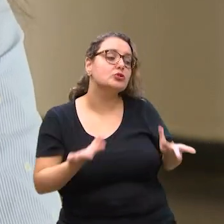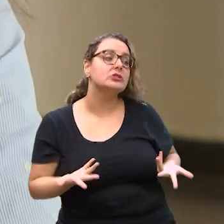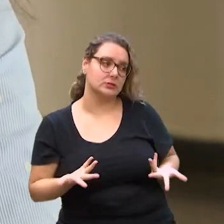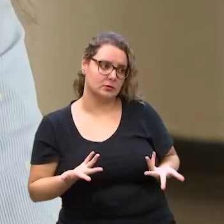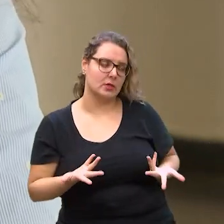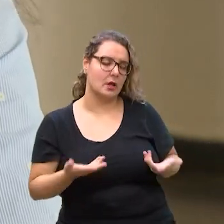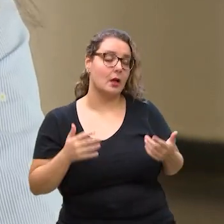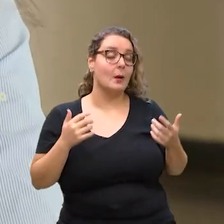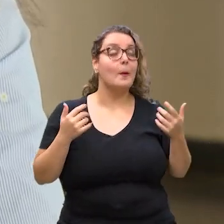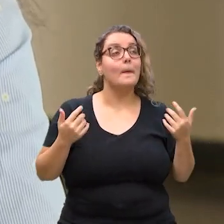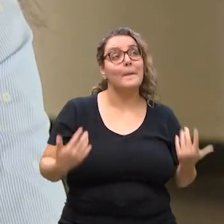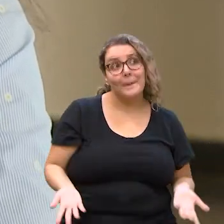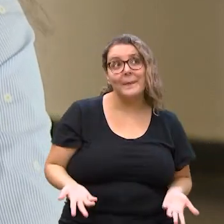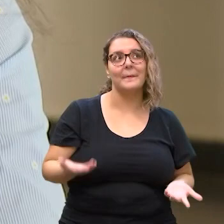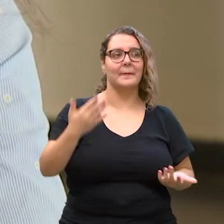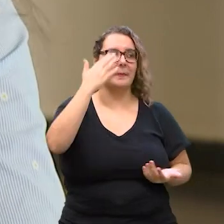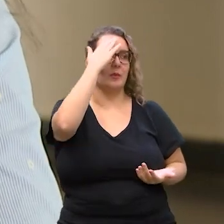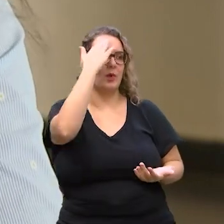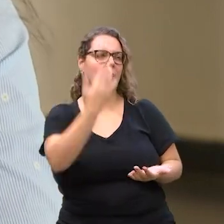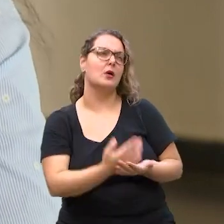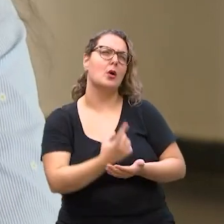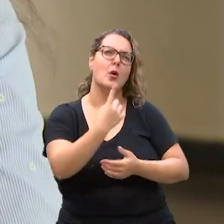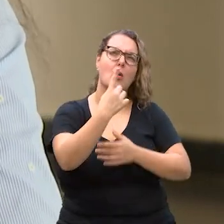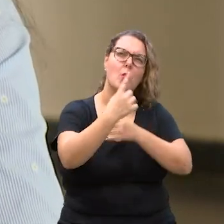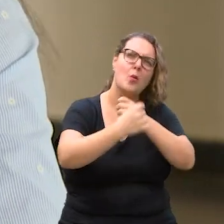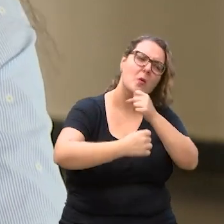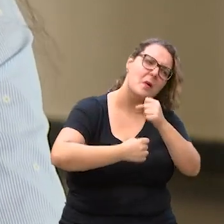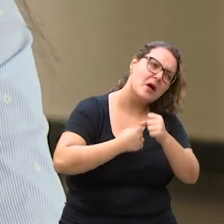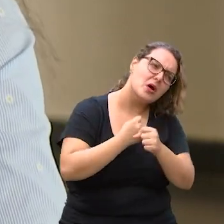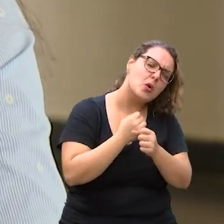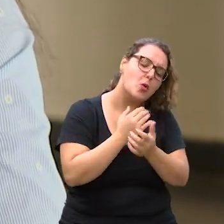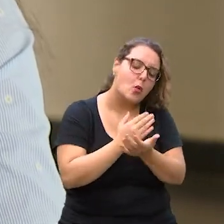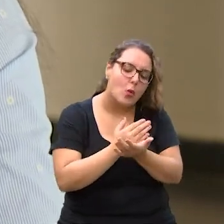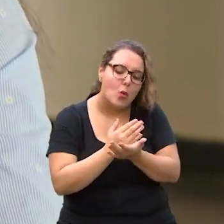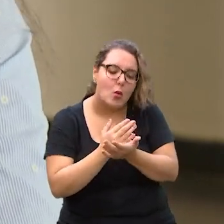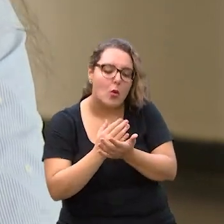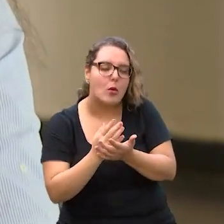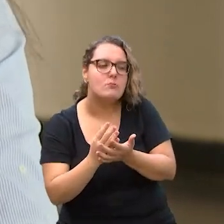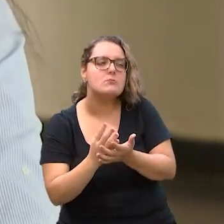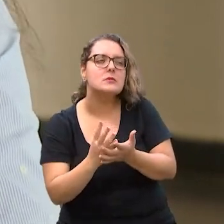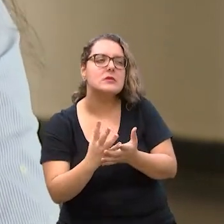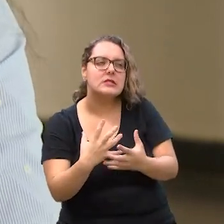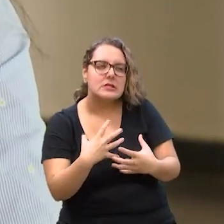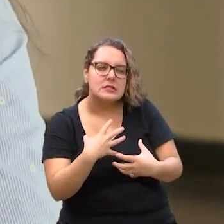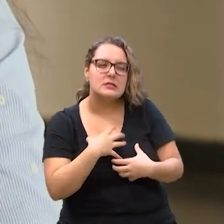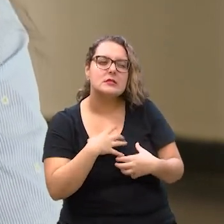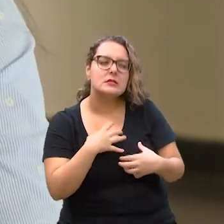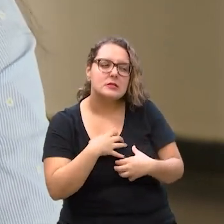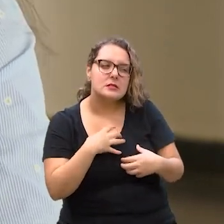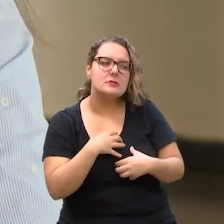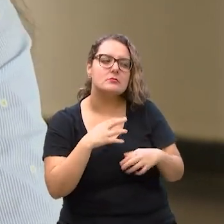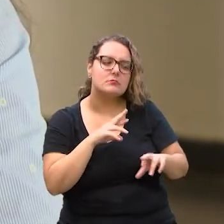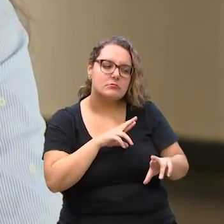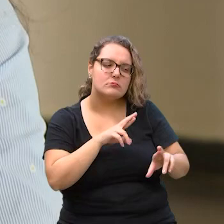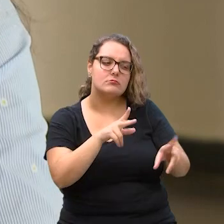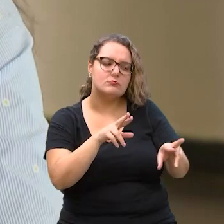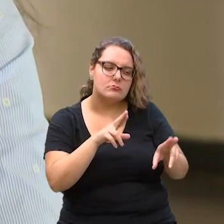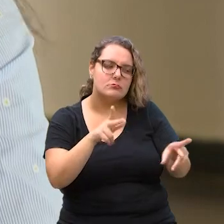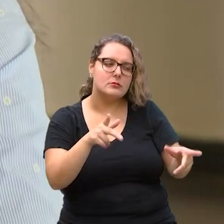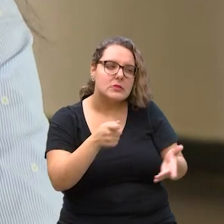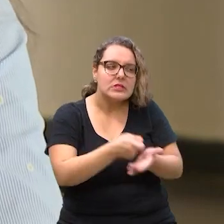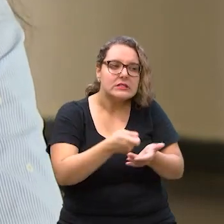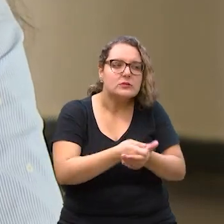trabalho também. Mas acredito que 1 ano dá para começar a sentir os defeitos